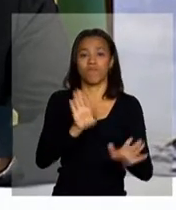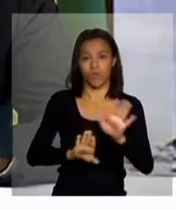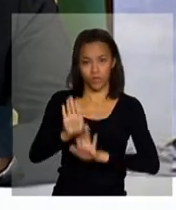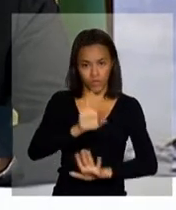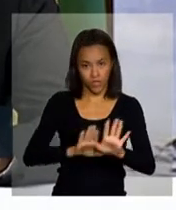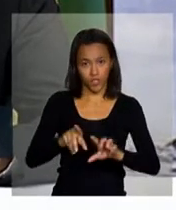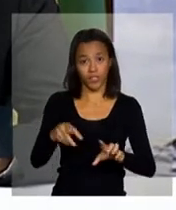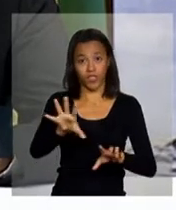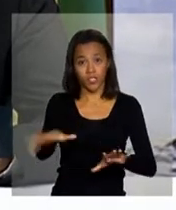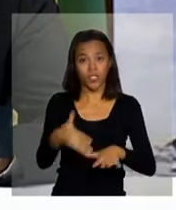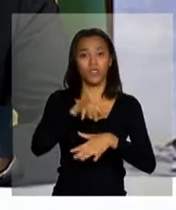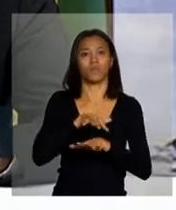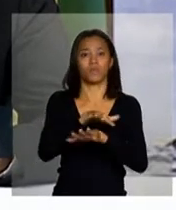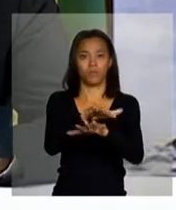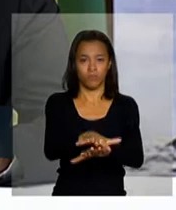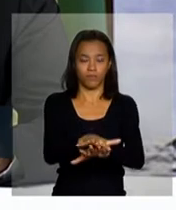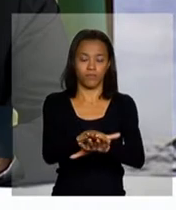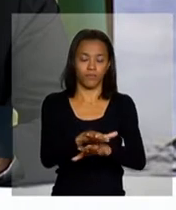e incluir.